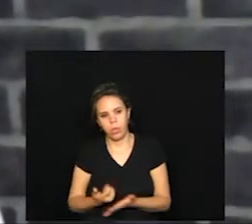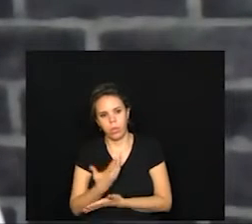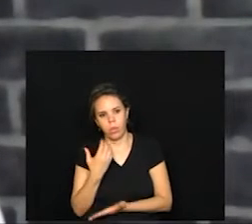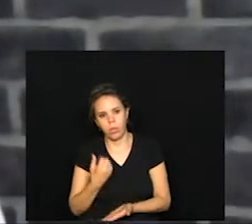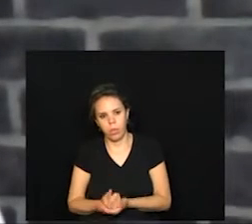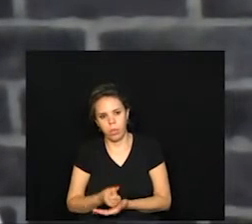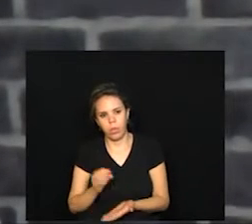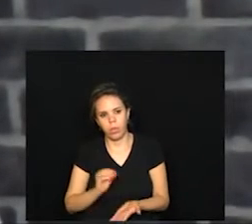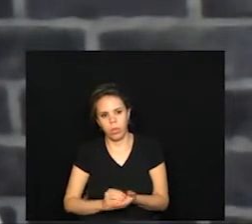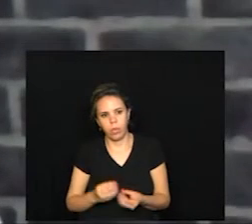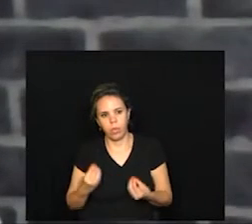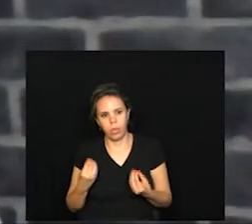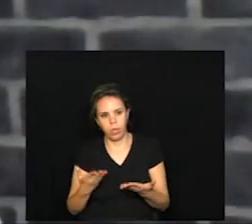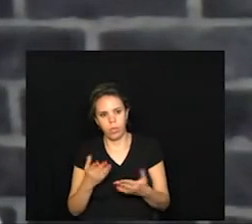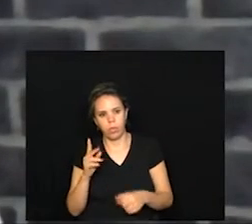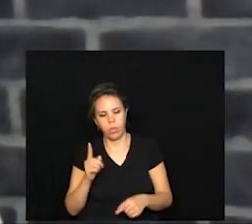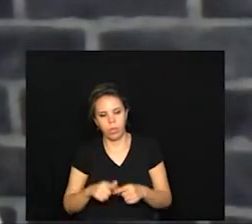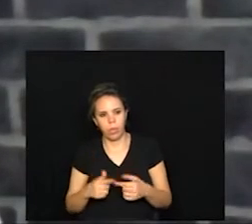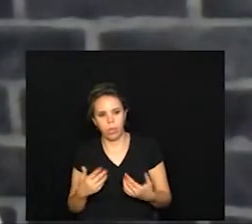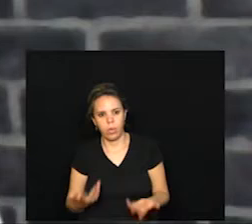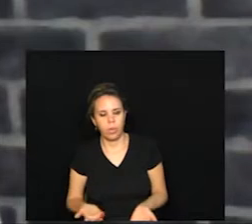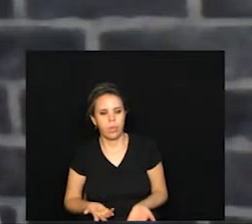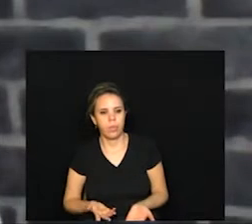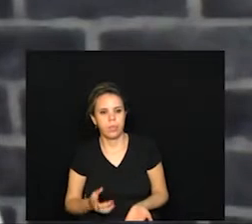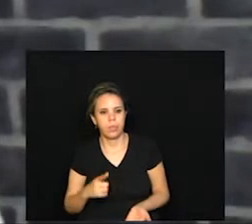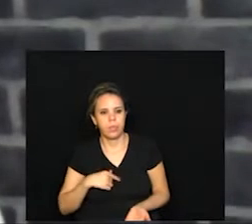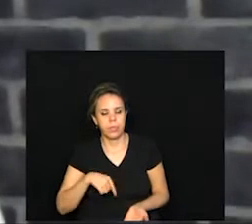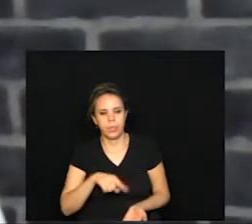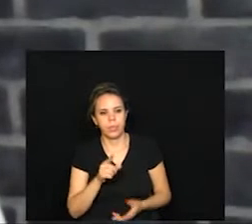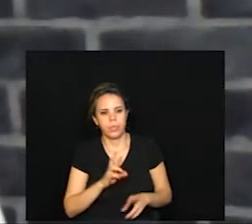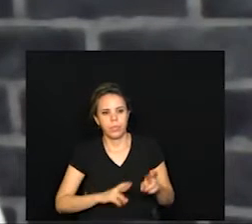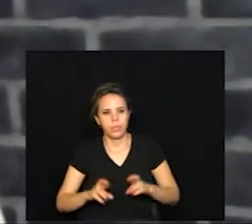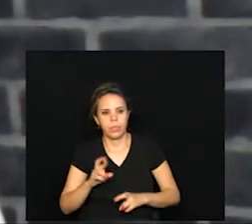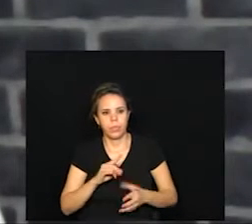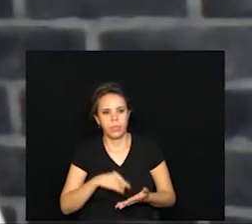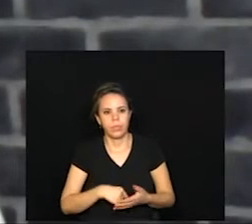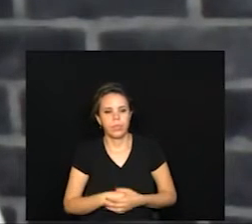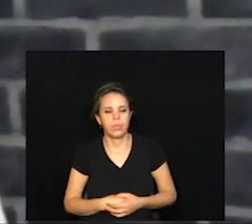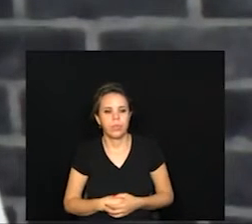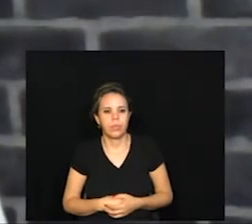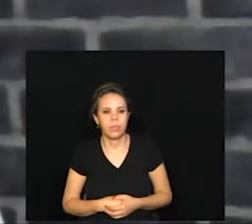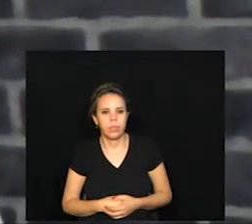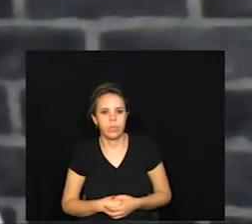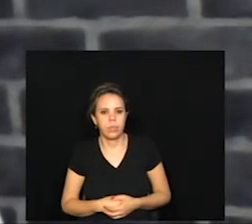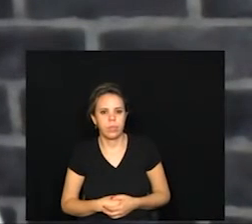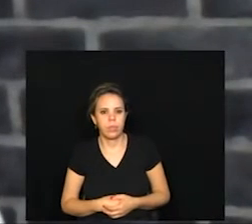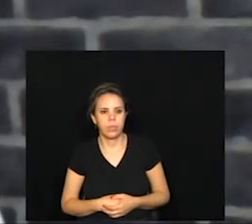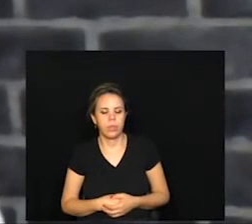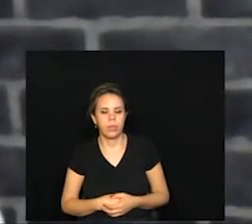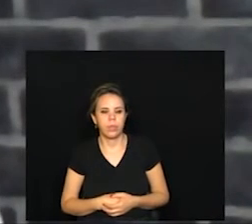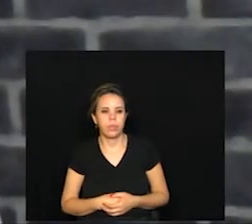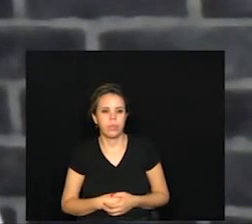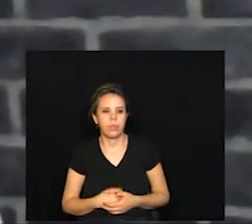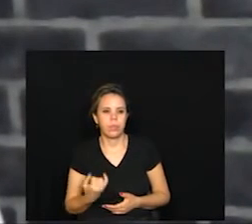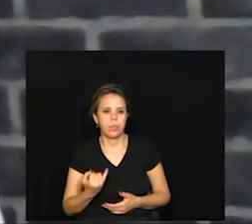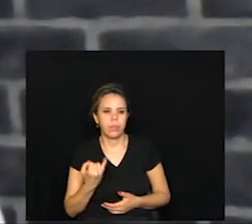a falta de entrega de uma mercadoria, a gente vai analisar a documentação comprobatório. Então, é importante que ele sempre peça